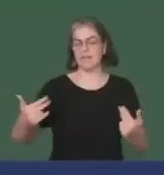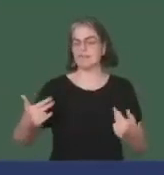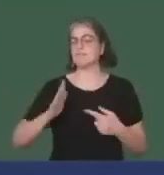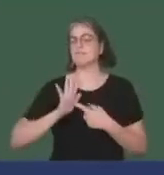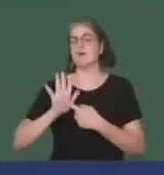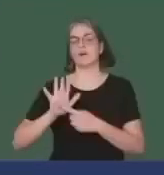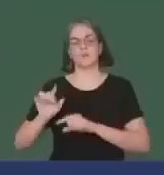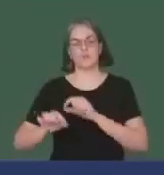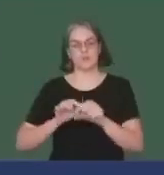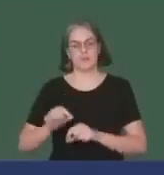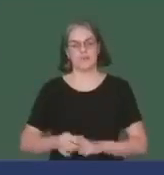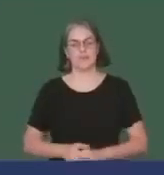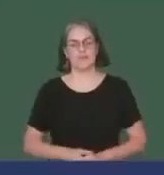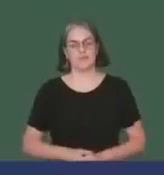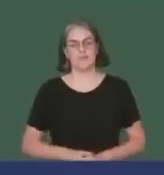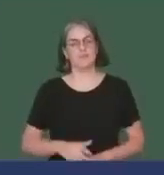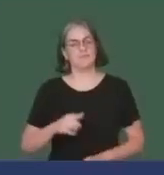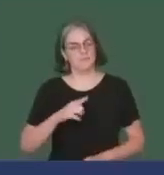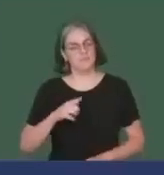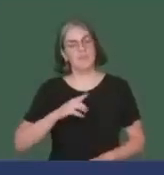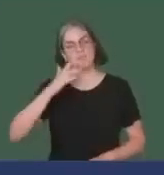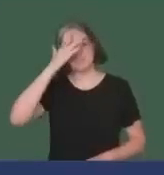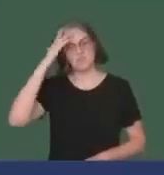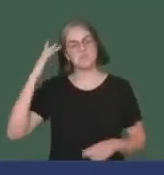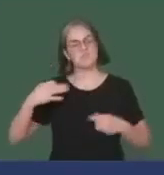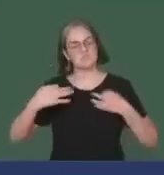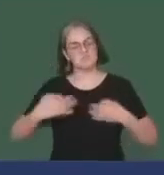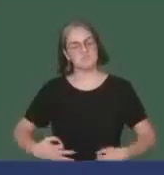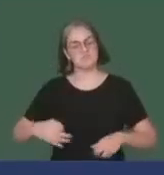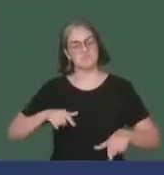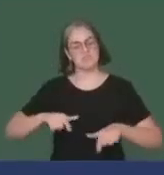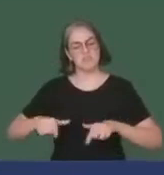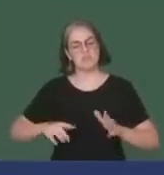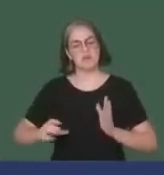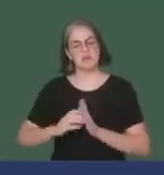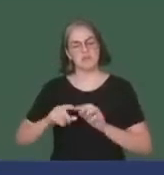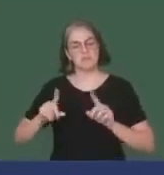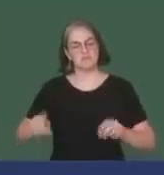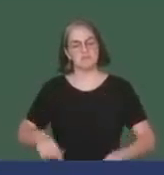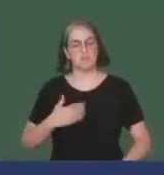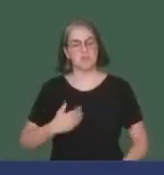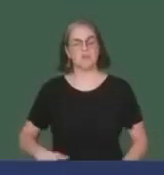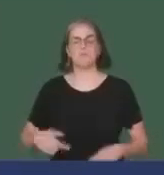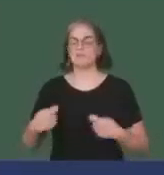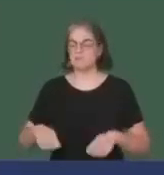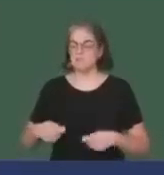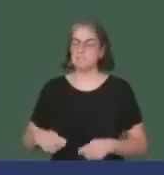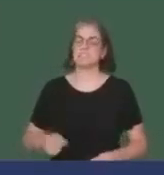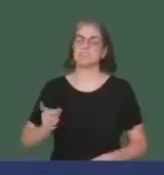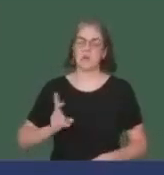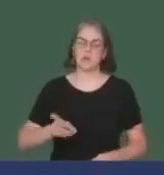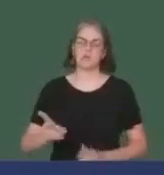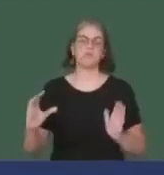nós temos servidores públicos decentes, é por isso que tem que ter estabilidade no emprego. E eu quero sugerir a